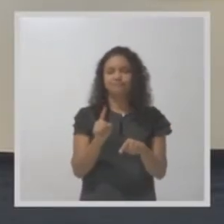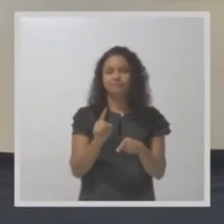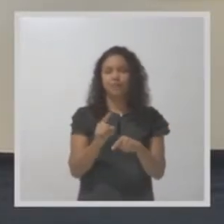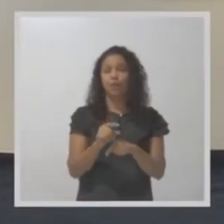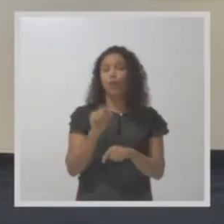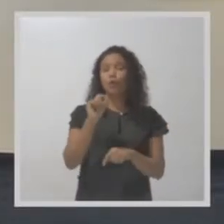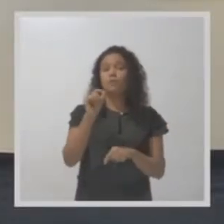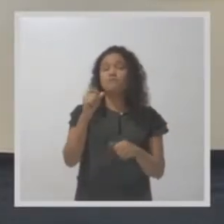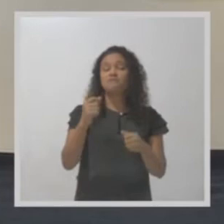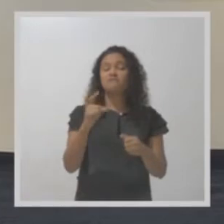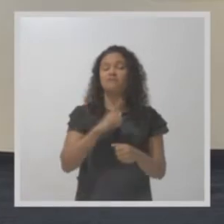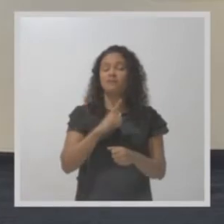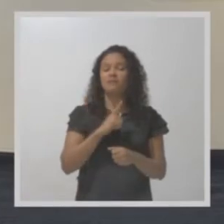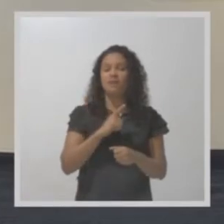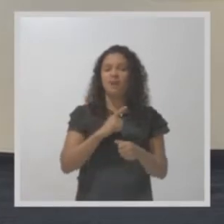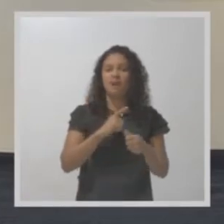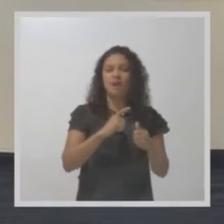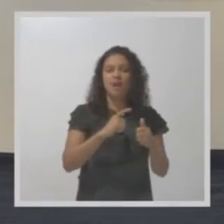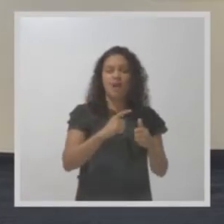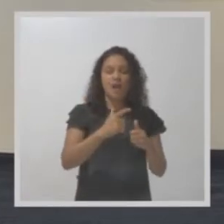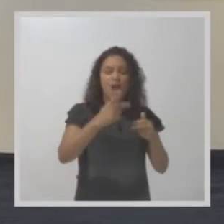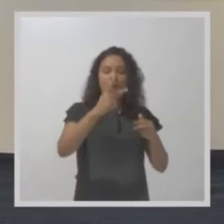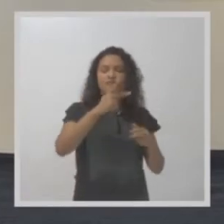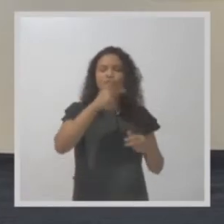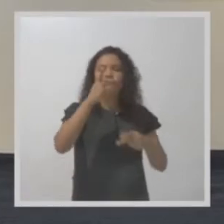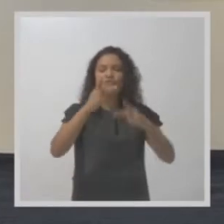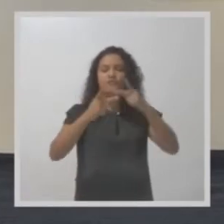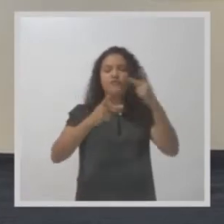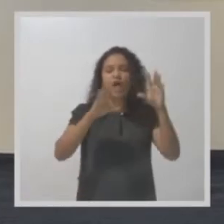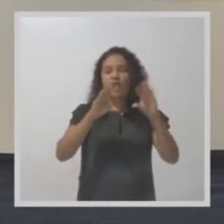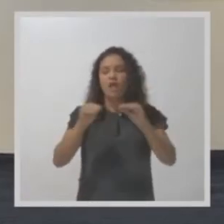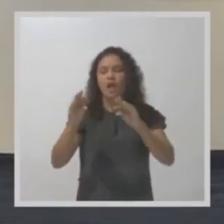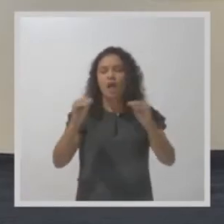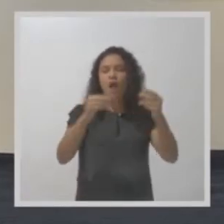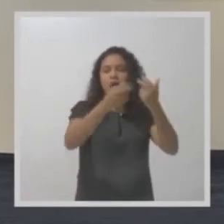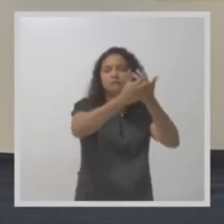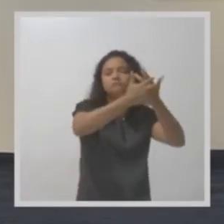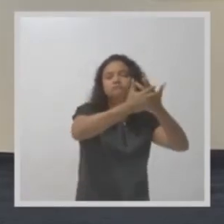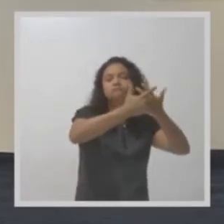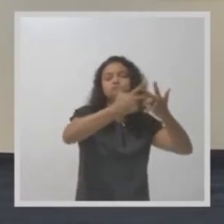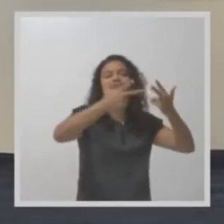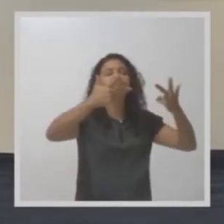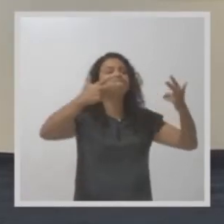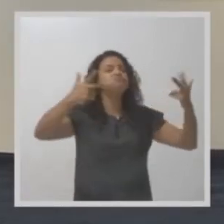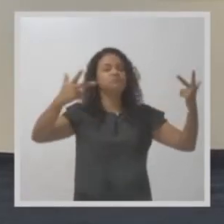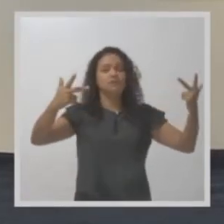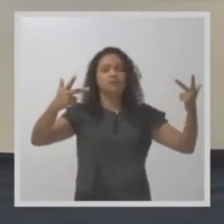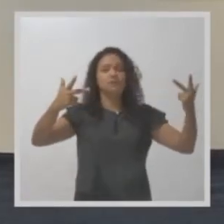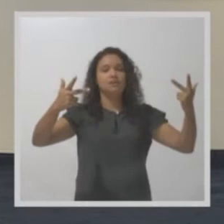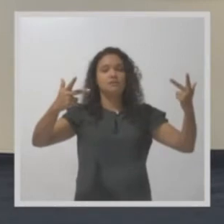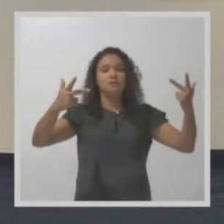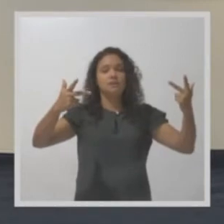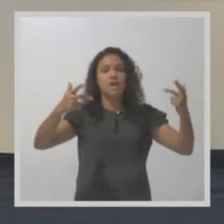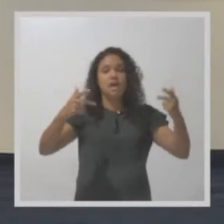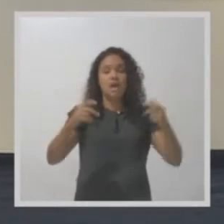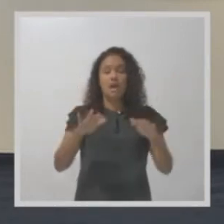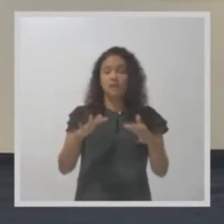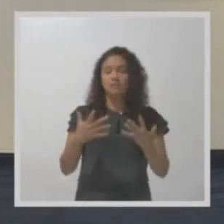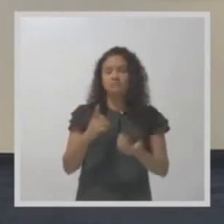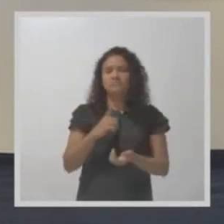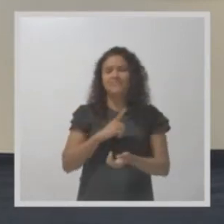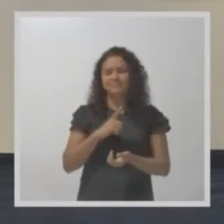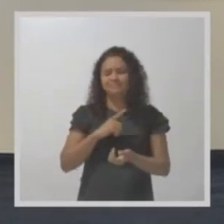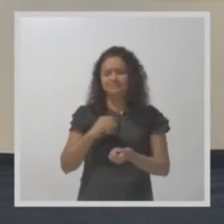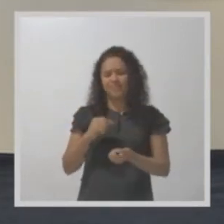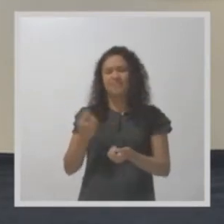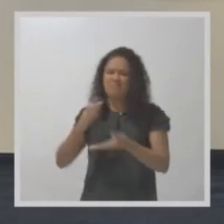de falar. E assim como existem várias formas de preconceito, que nós vemos ou